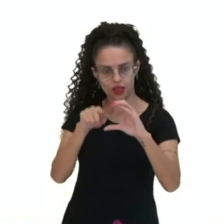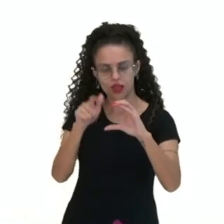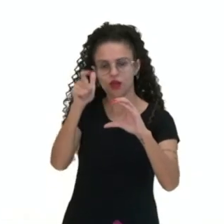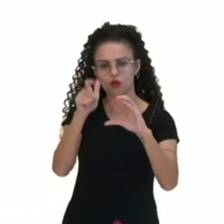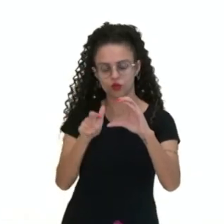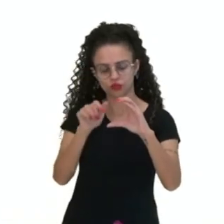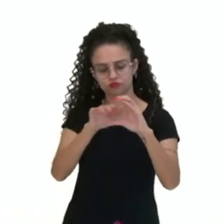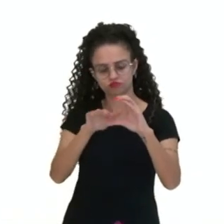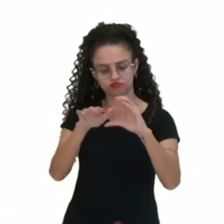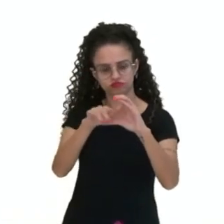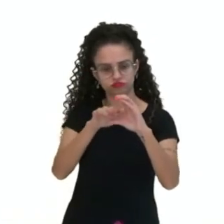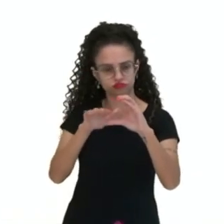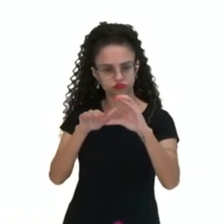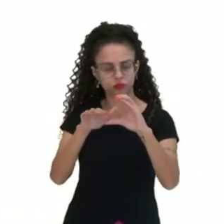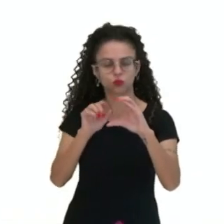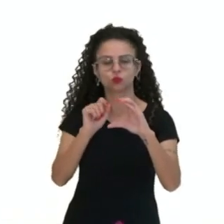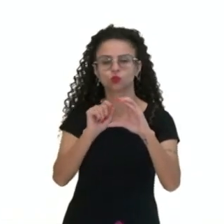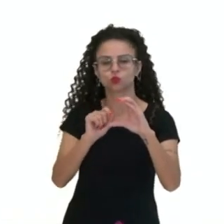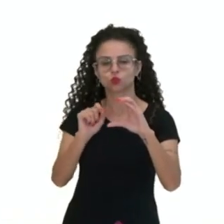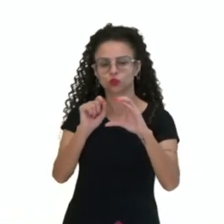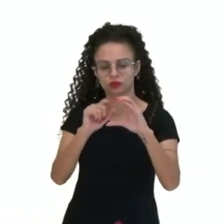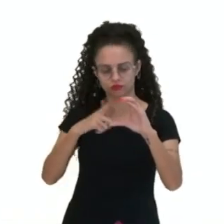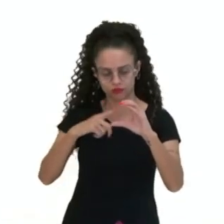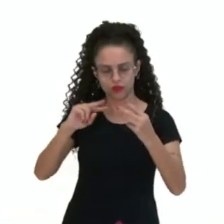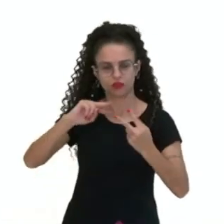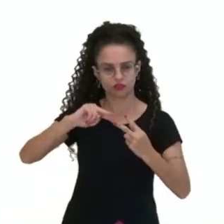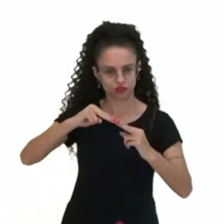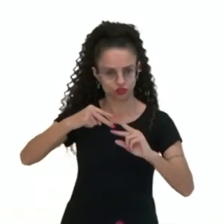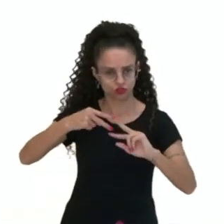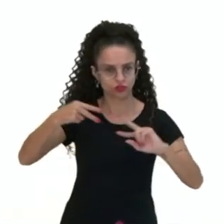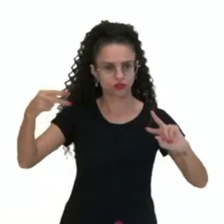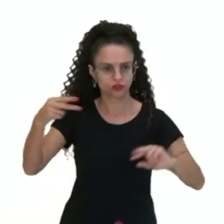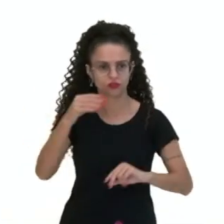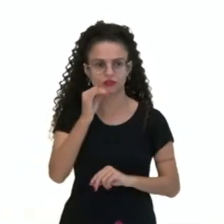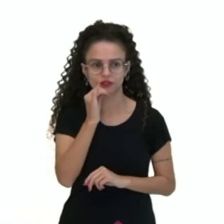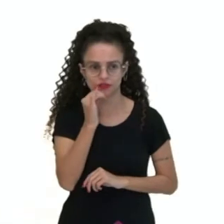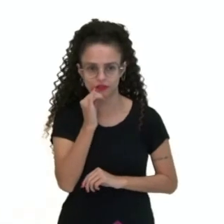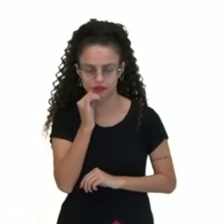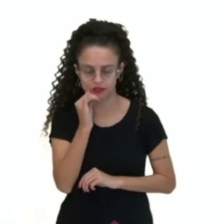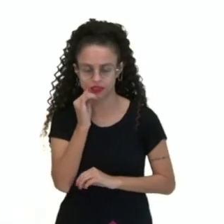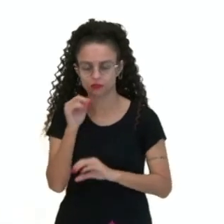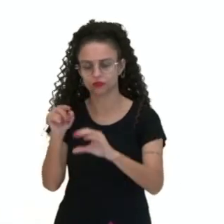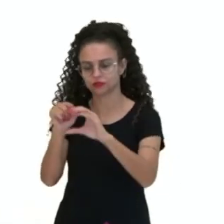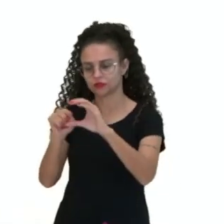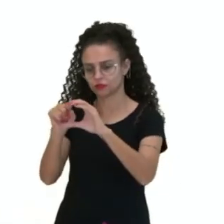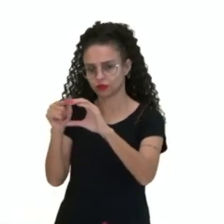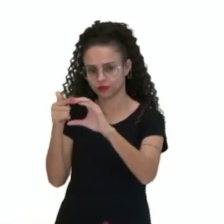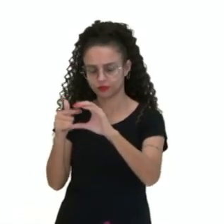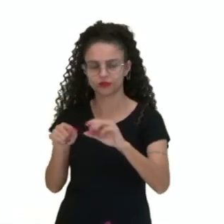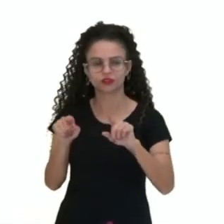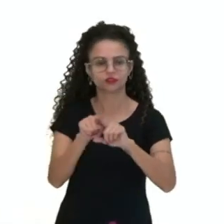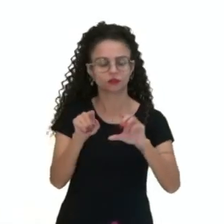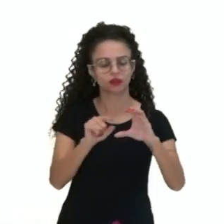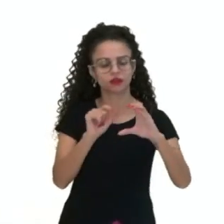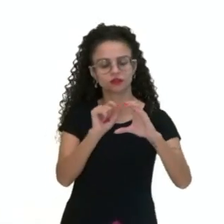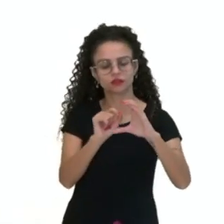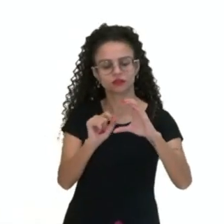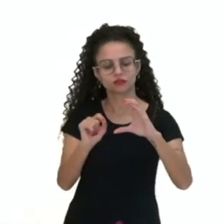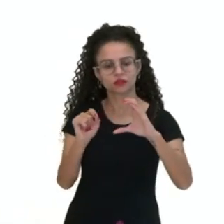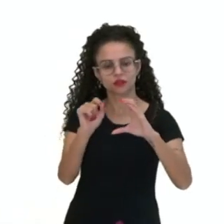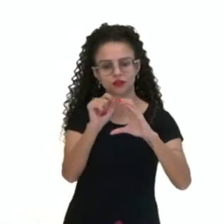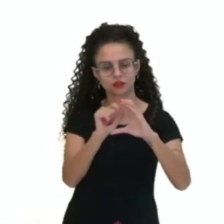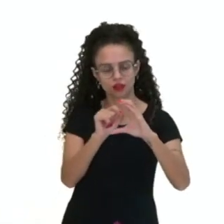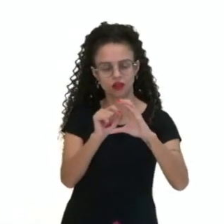ali onde se encontra, né? O material genético, no caso da célula procariótica, e as organelas, né? Que